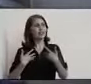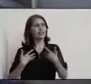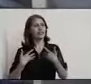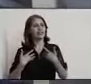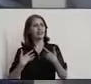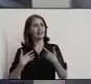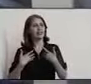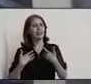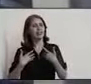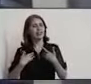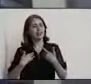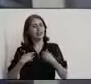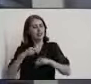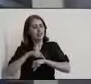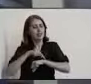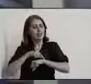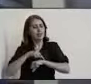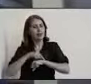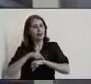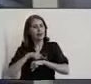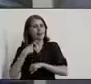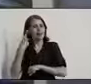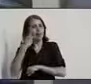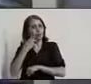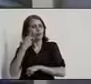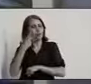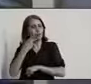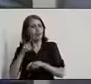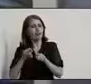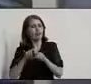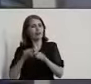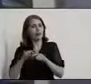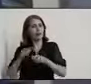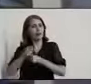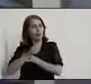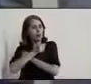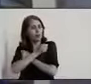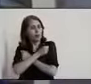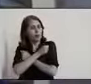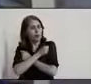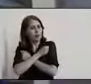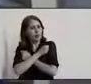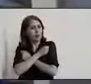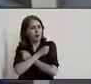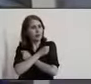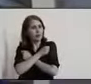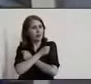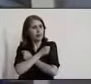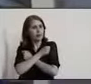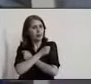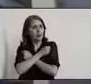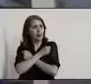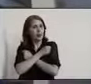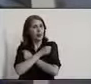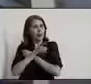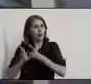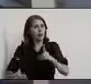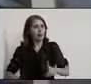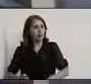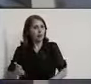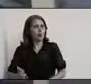aos presentes, né, mandando aqui um abraço aqui para meu primo Francílio, senador Alexandre de Costa, se encontra, doutor